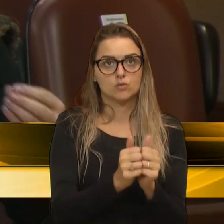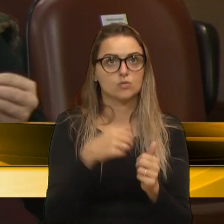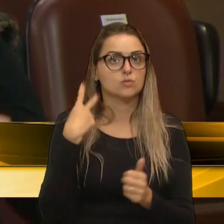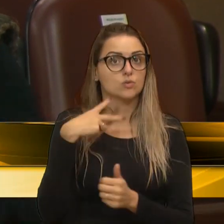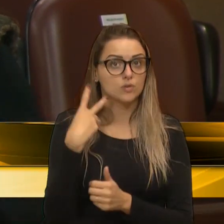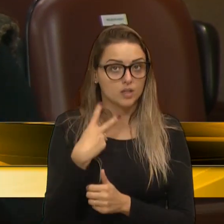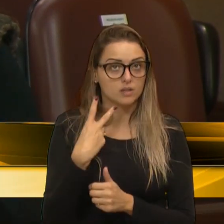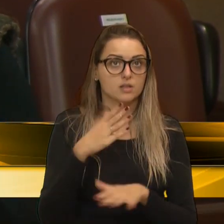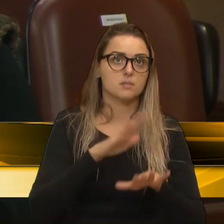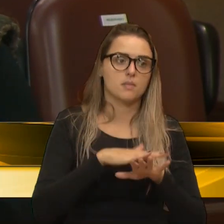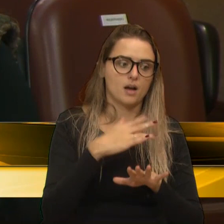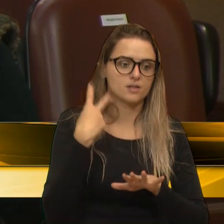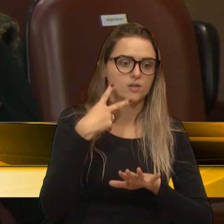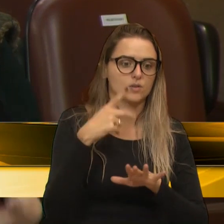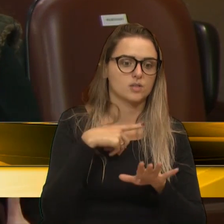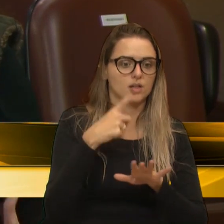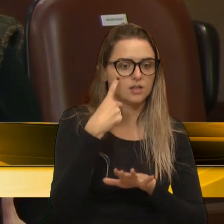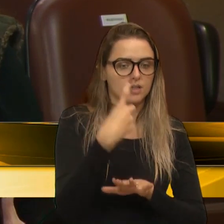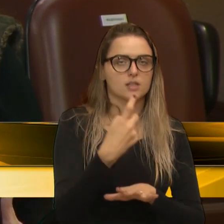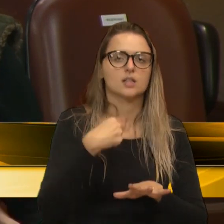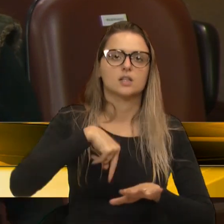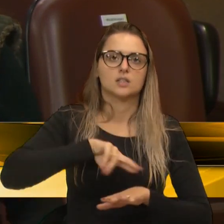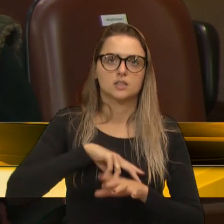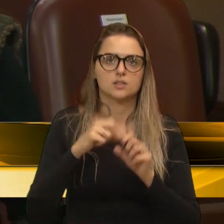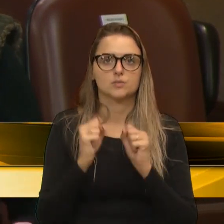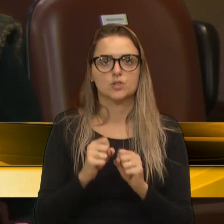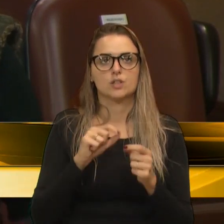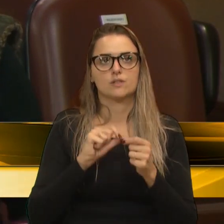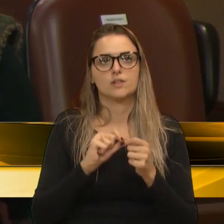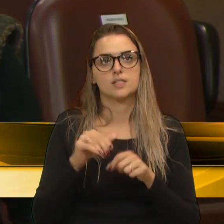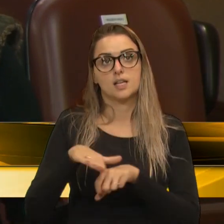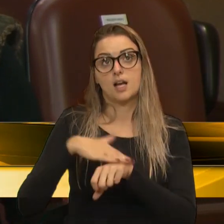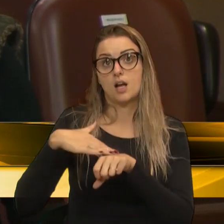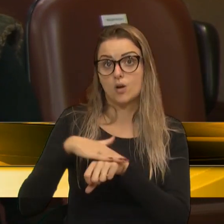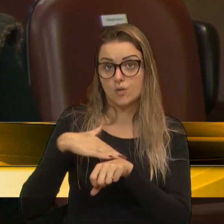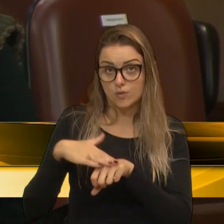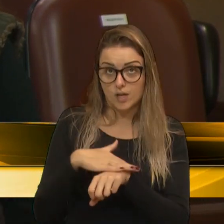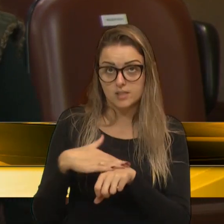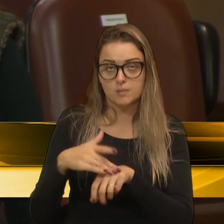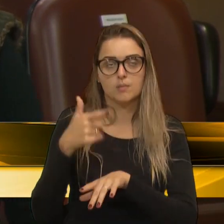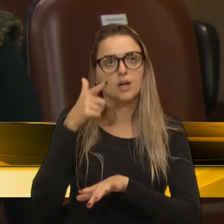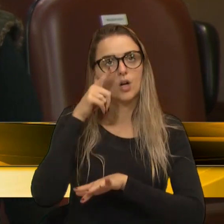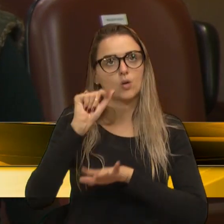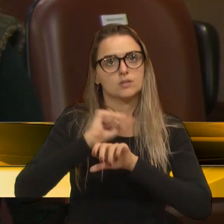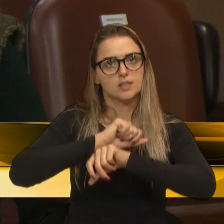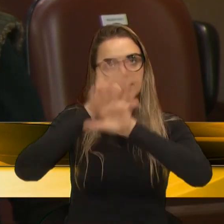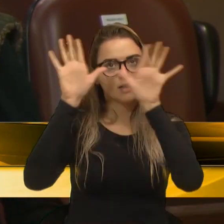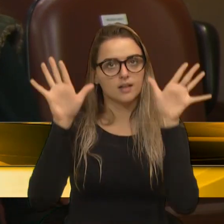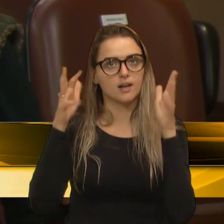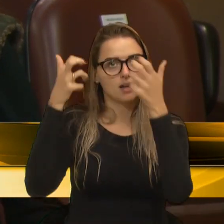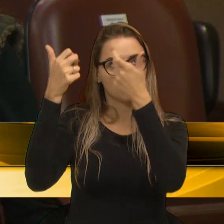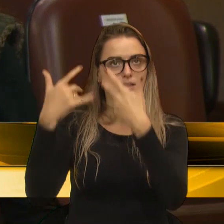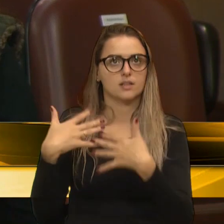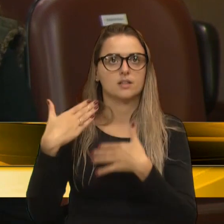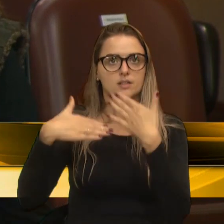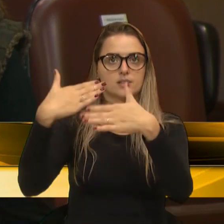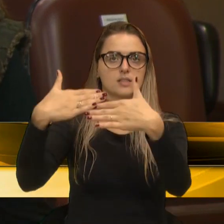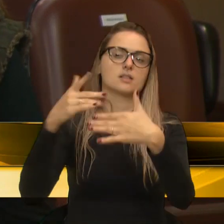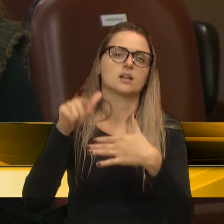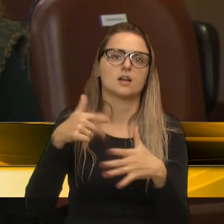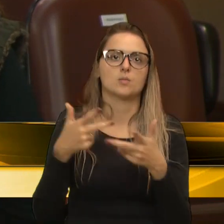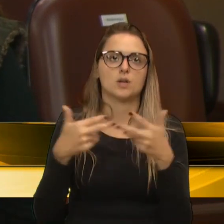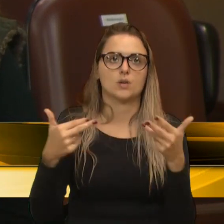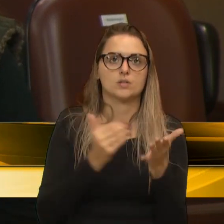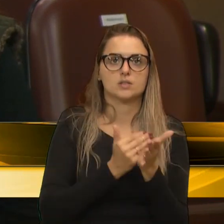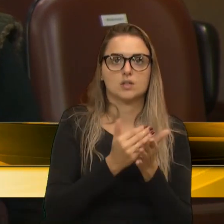da reunião e os demais interessados, nós poderíamos estar fazendo essa conversa para que esse plano, de fato, ande, né? Porque é algo que está